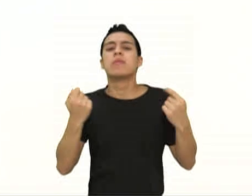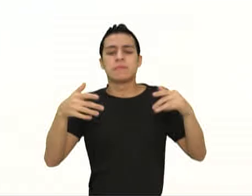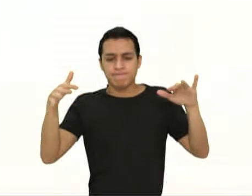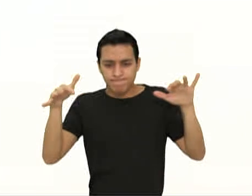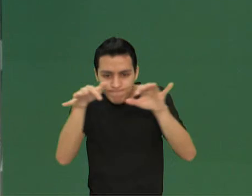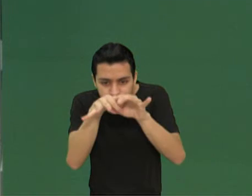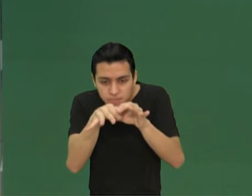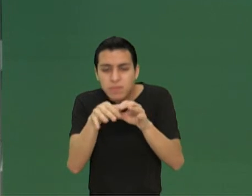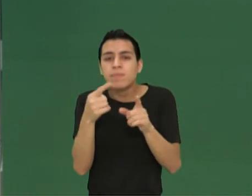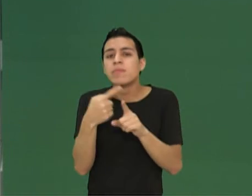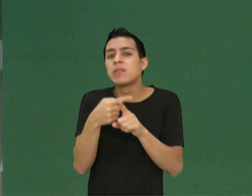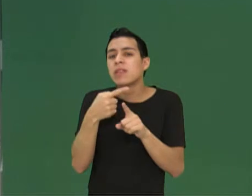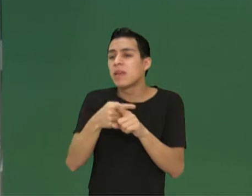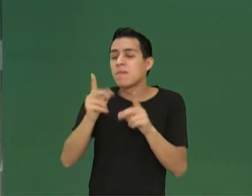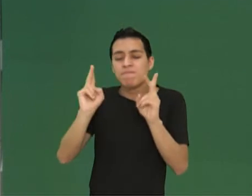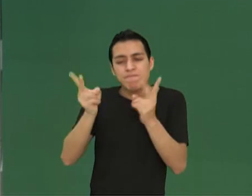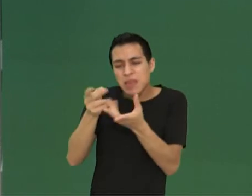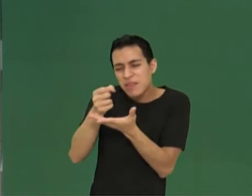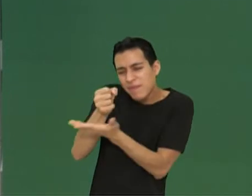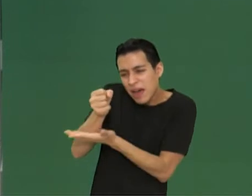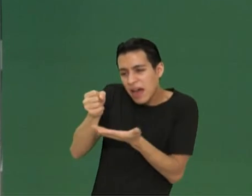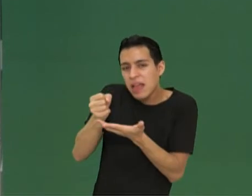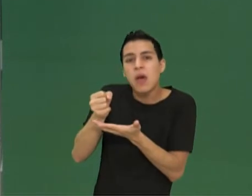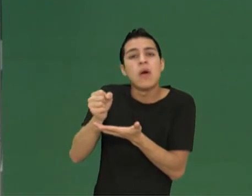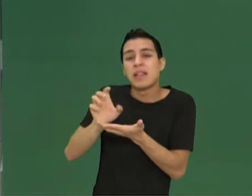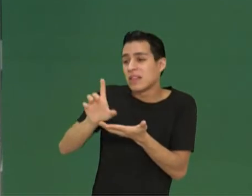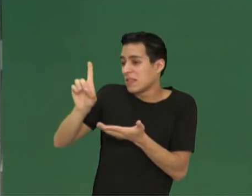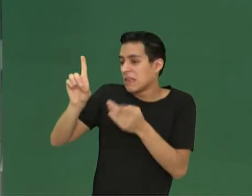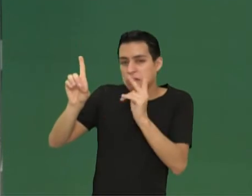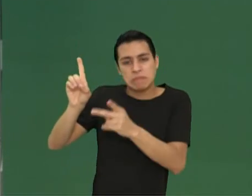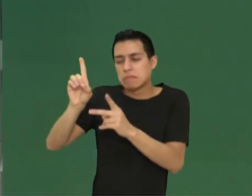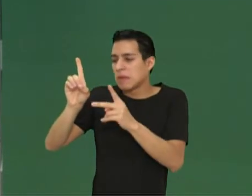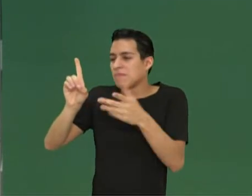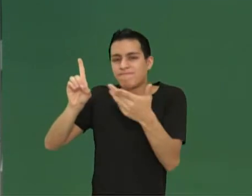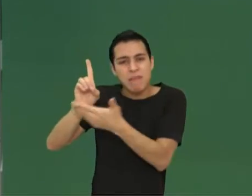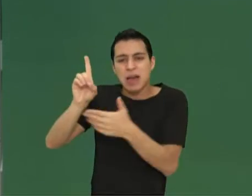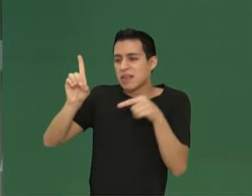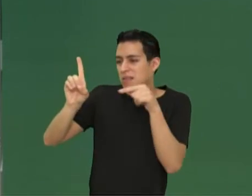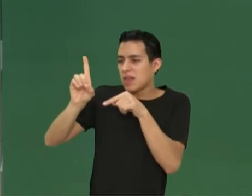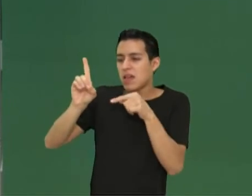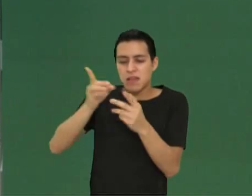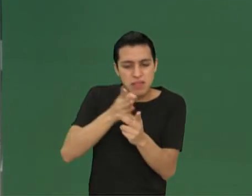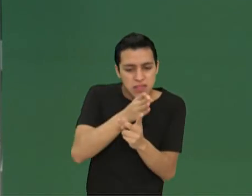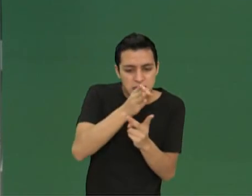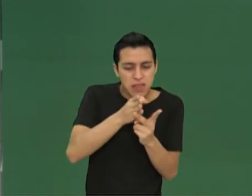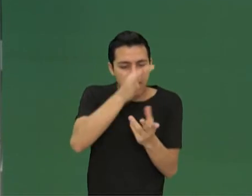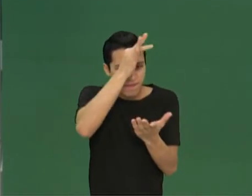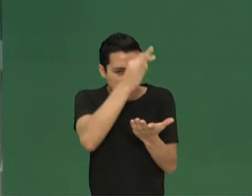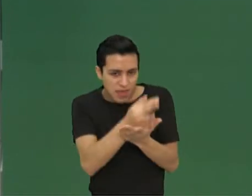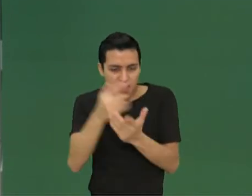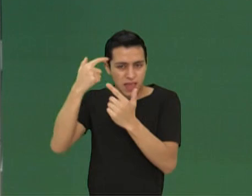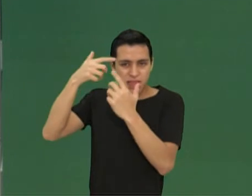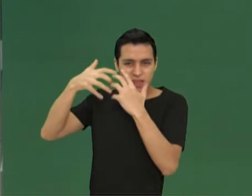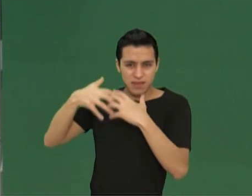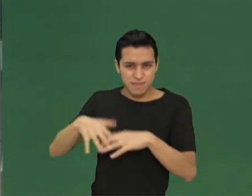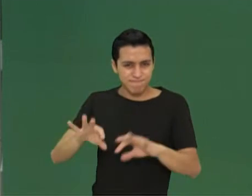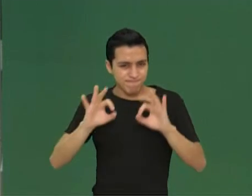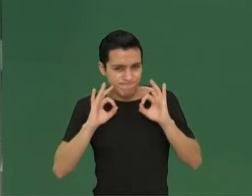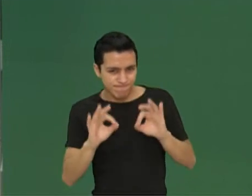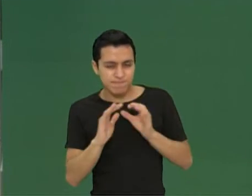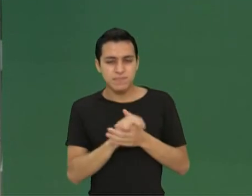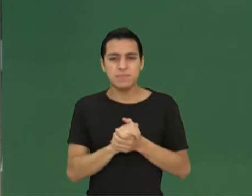Porque procedem de um mesmo princípio, procedem de um mesmo Deus, né? Do mesmo princípio aí, tá? Então aqui, corrigindo ali esse exercício,